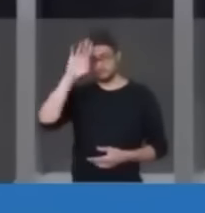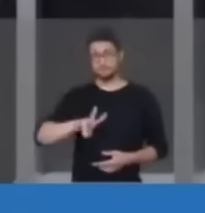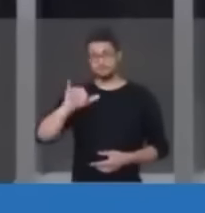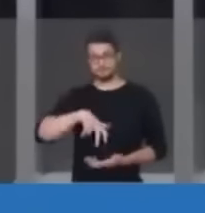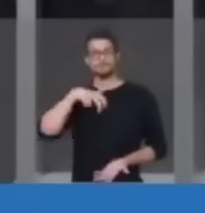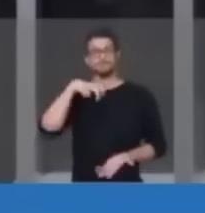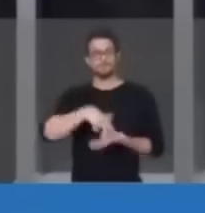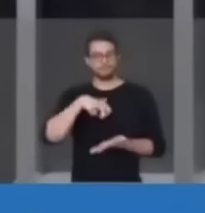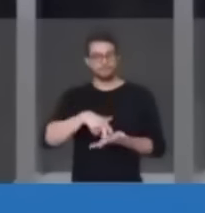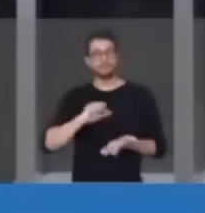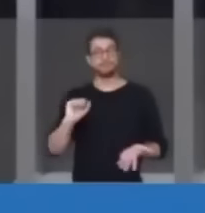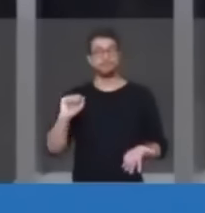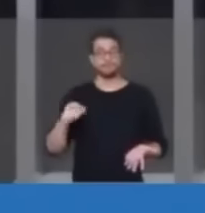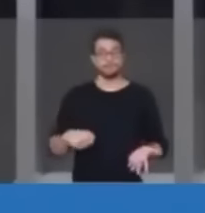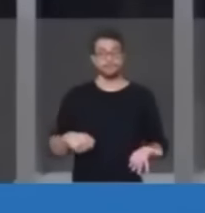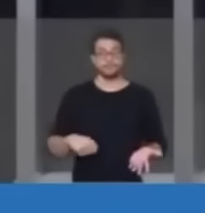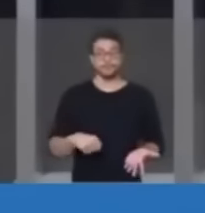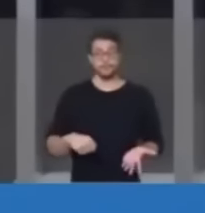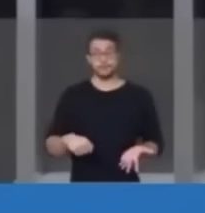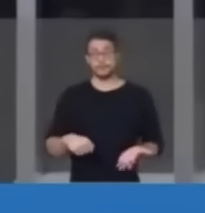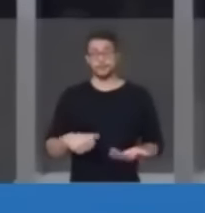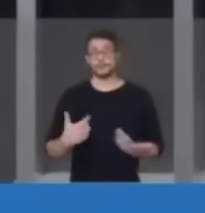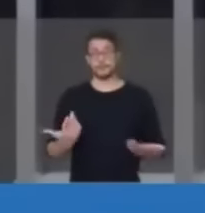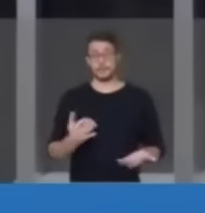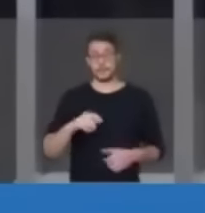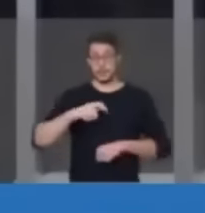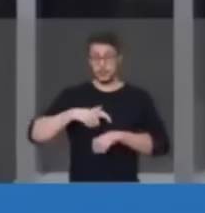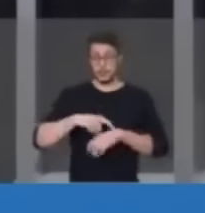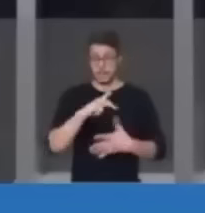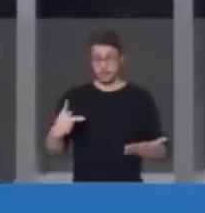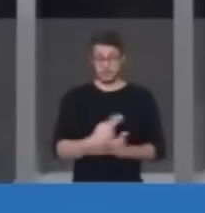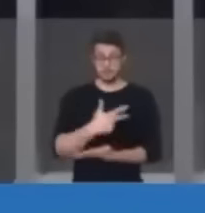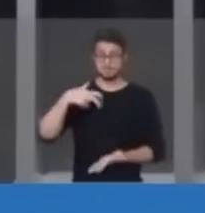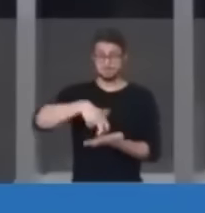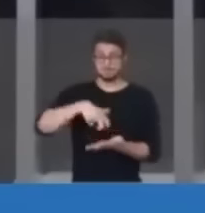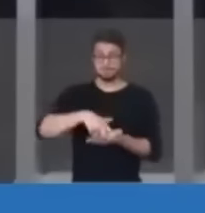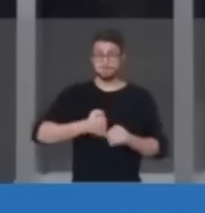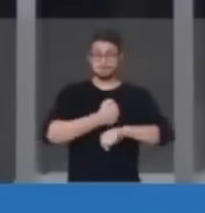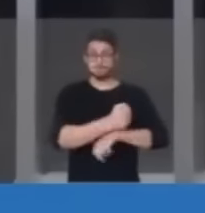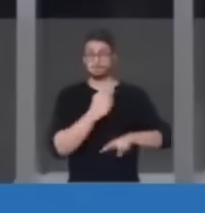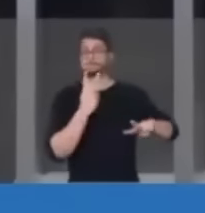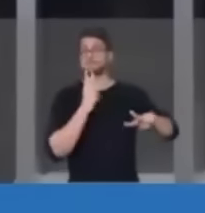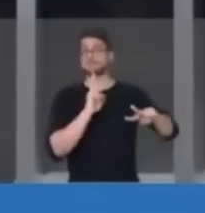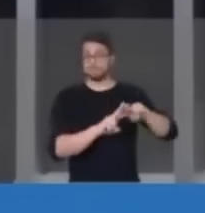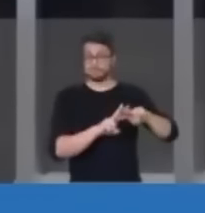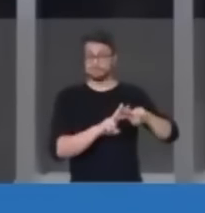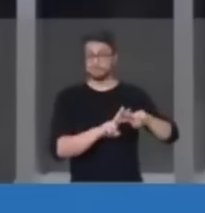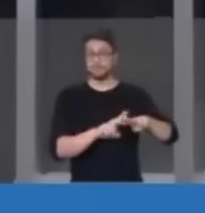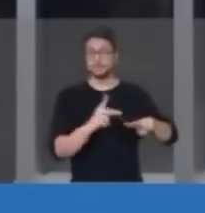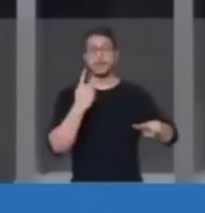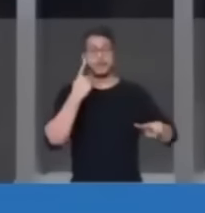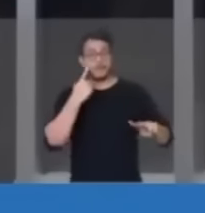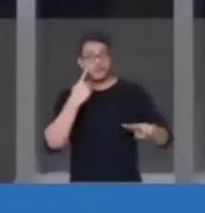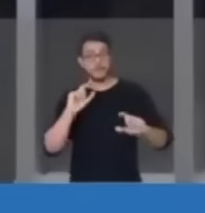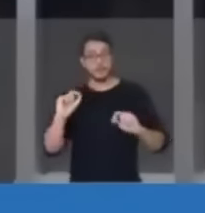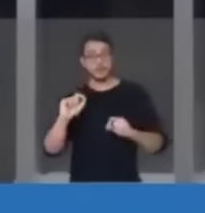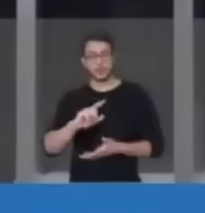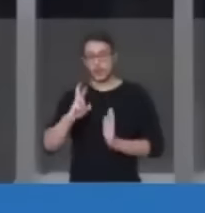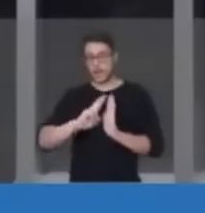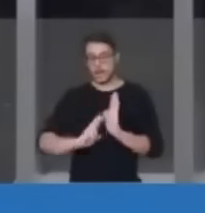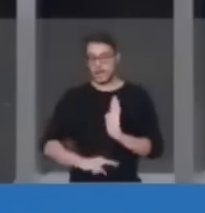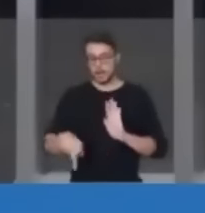peço vossa excelência 30 segundos e ao ser condenado o que está no relatório da cpmi e nós aqui estaremos